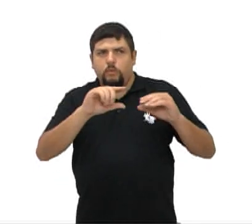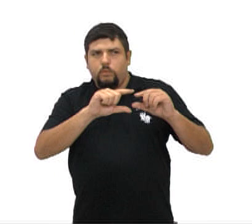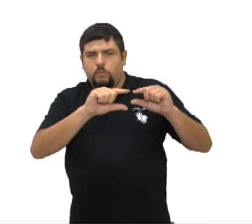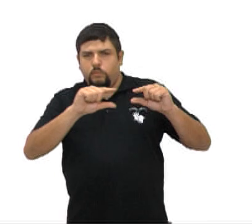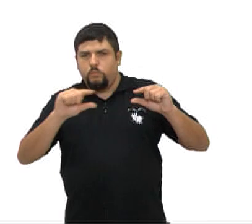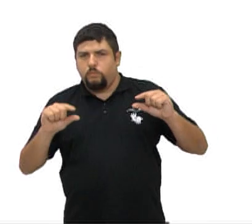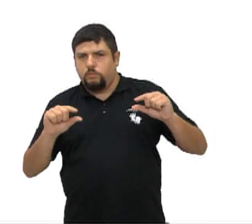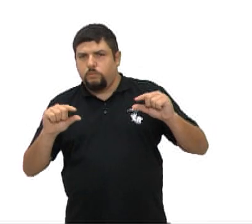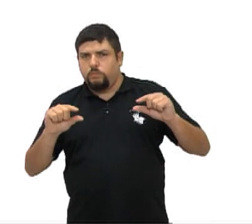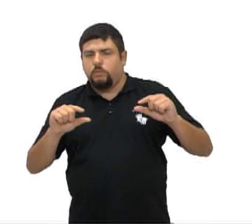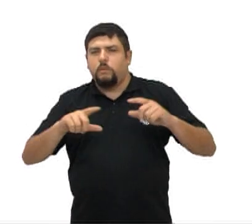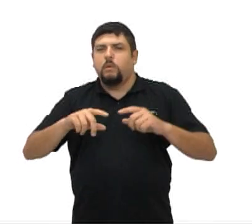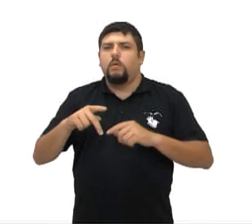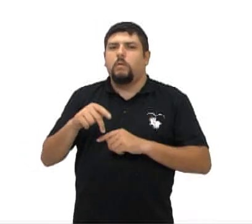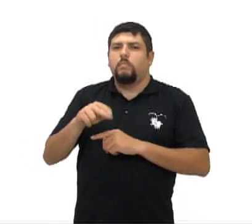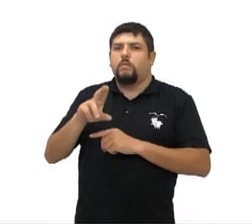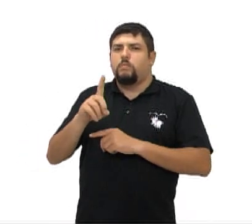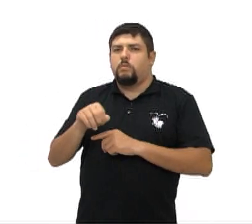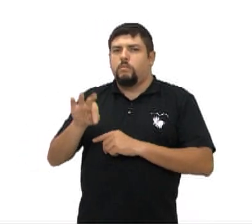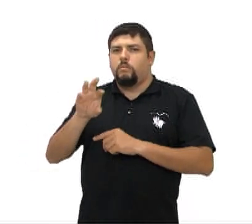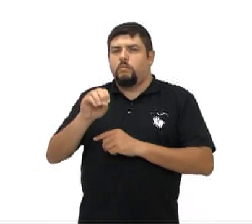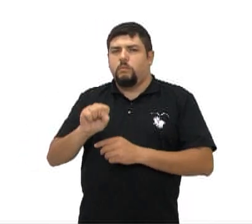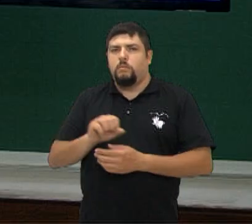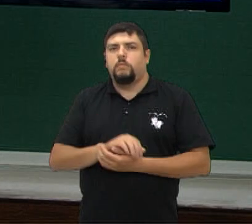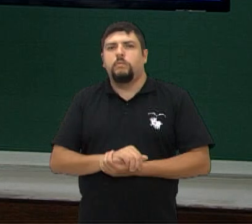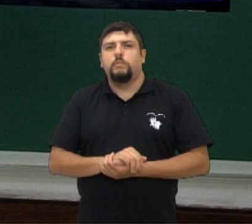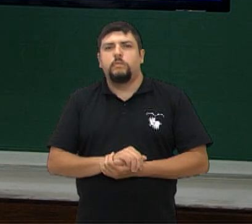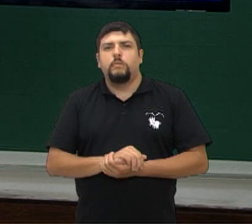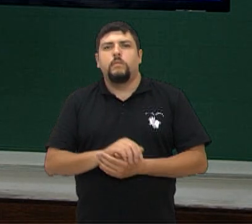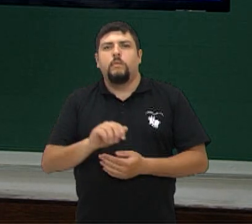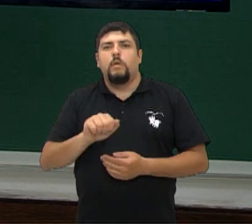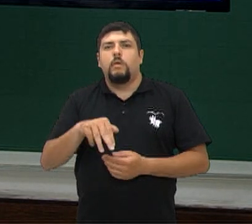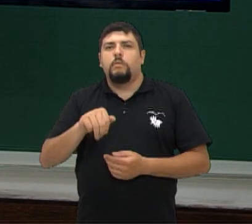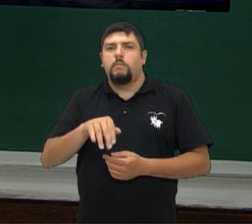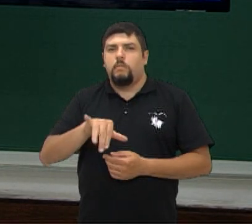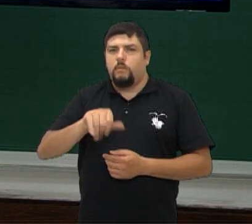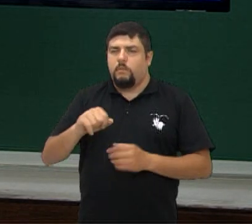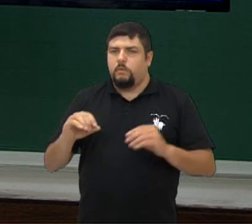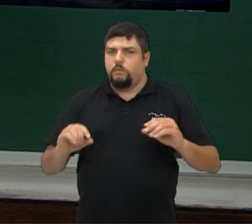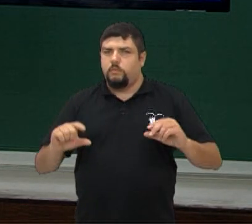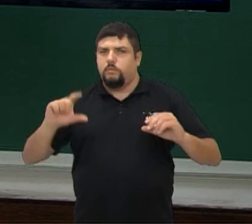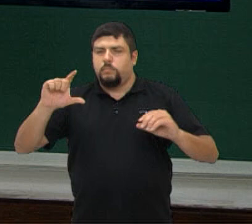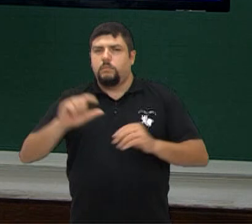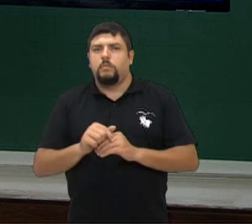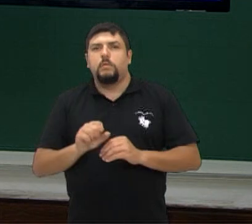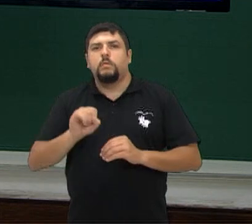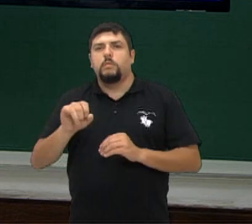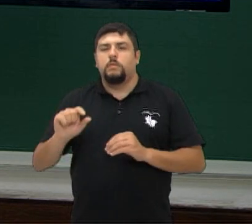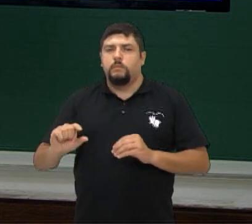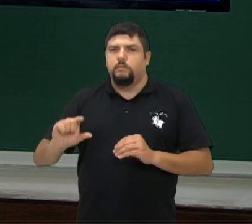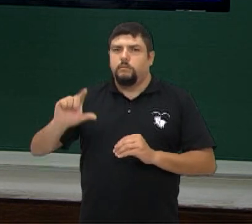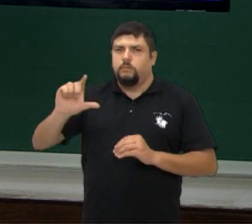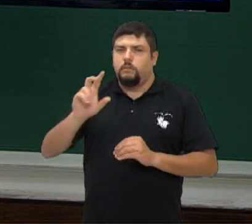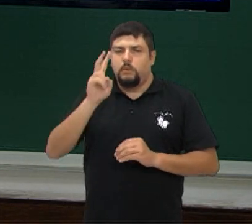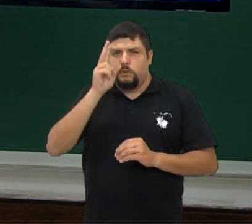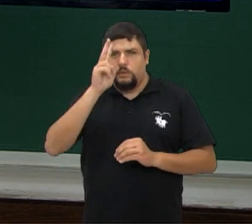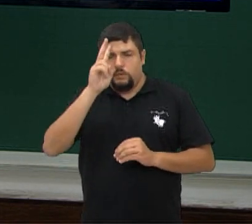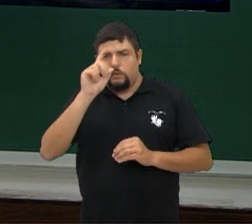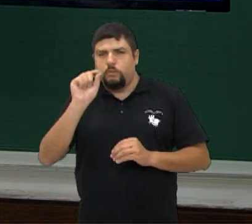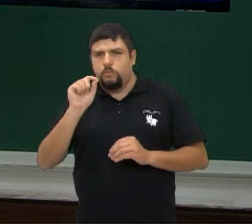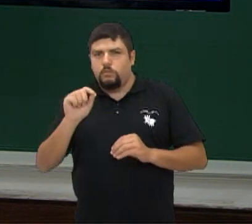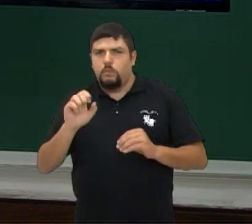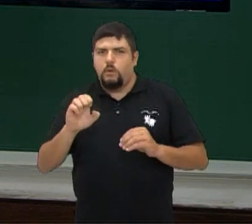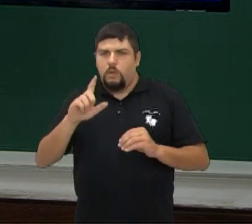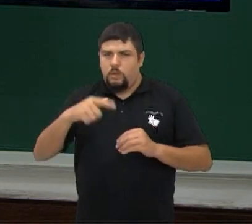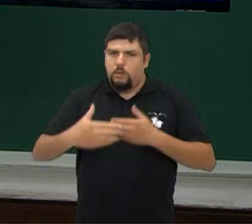dos produtos. A amônia aumenta. Se eu aumentar a concentração aqui, lembra que estamos num processo de